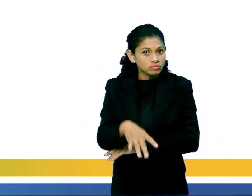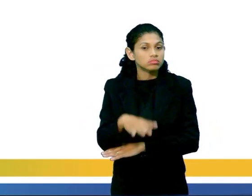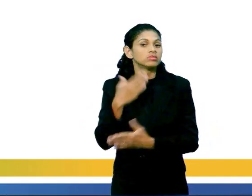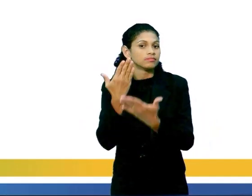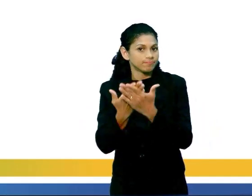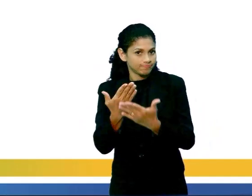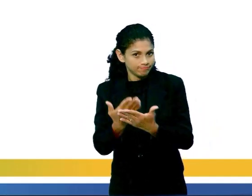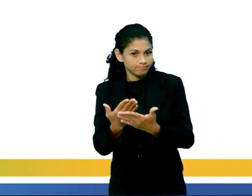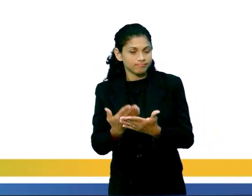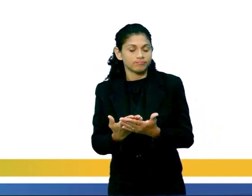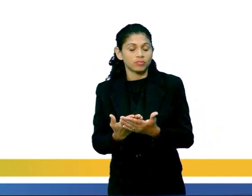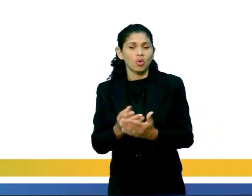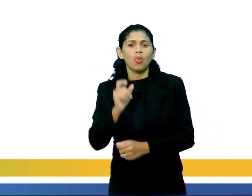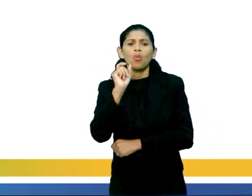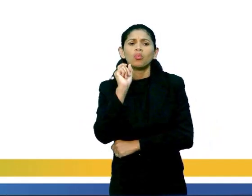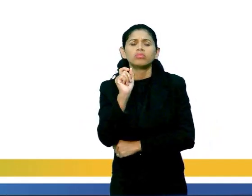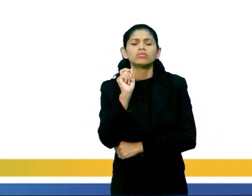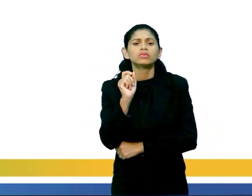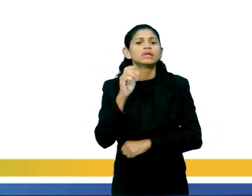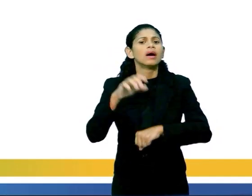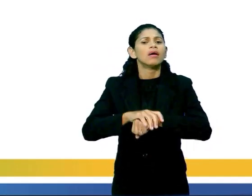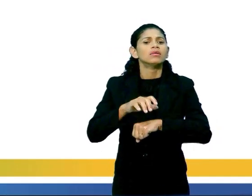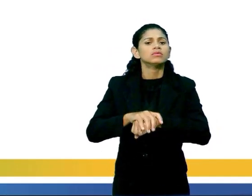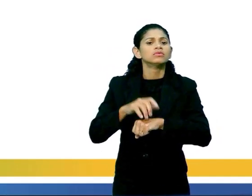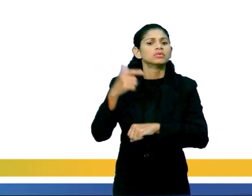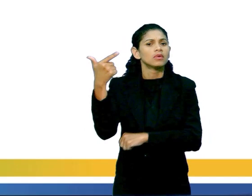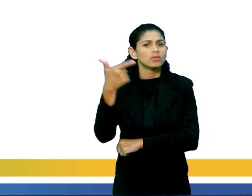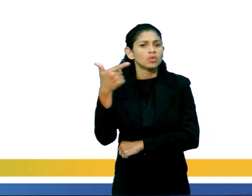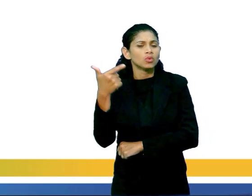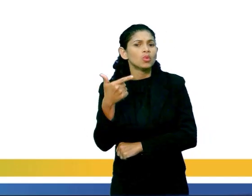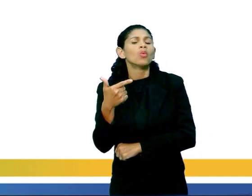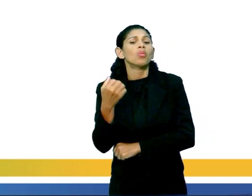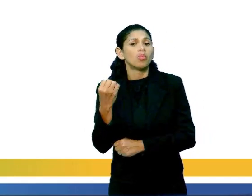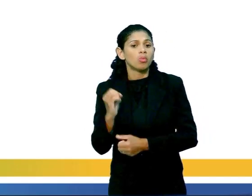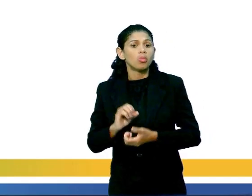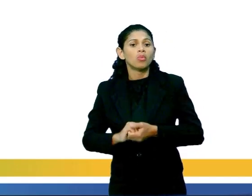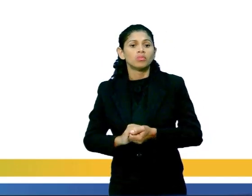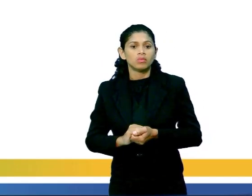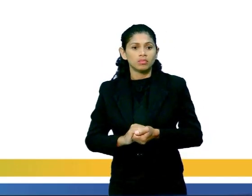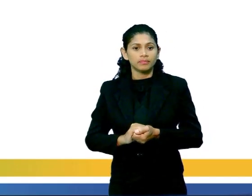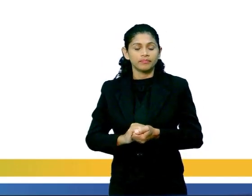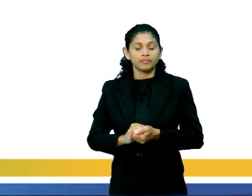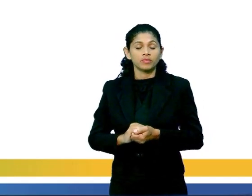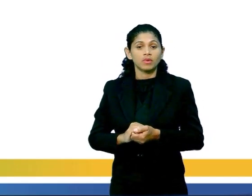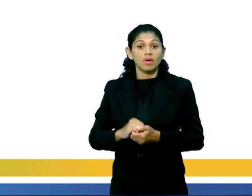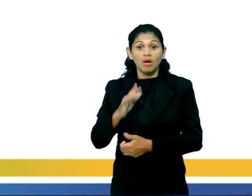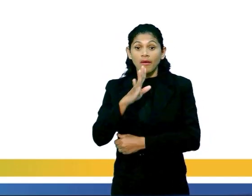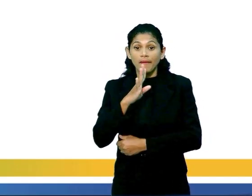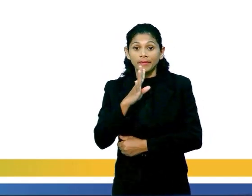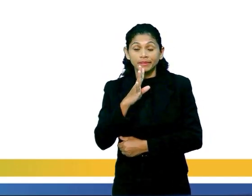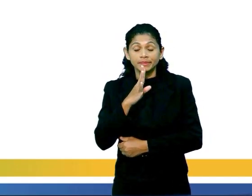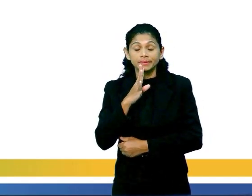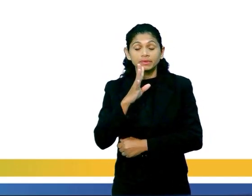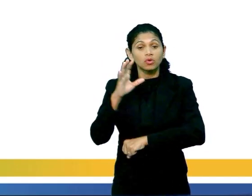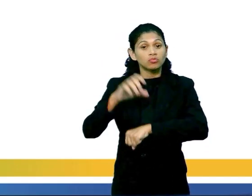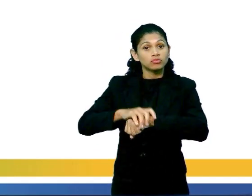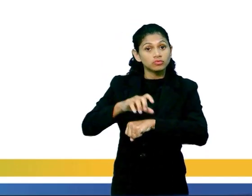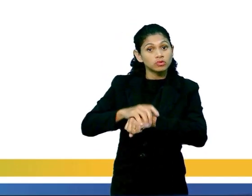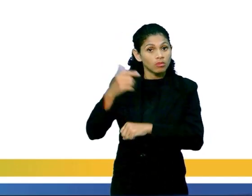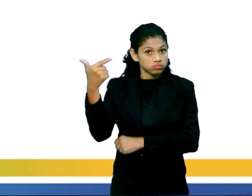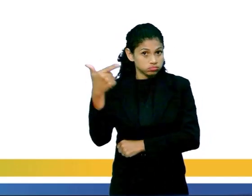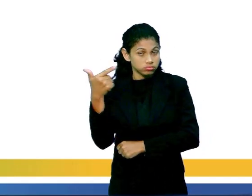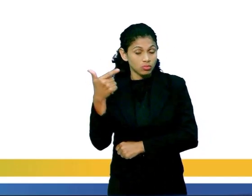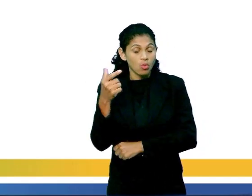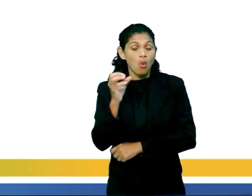função do segundo grau? Uma função polinomial é conhecida como função do segundo grau ou também como